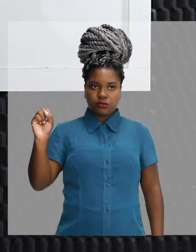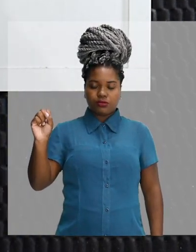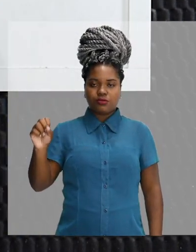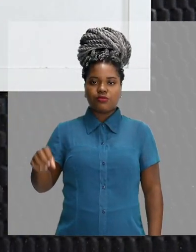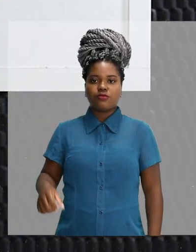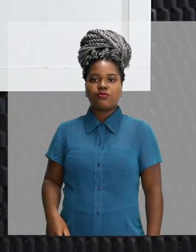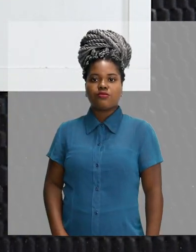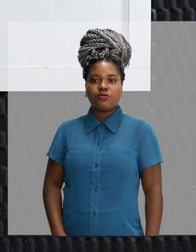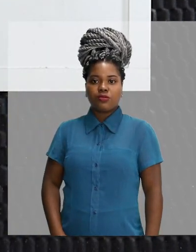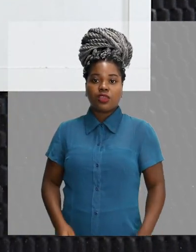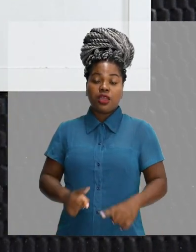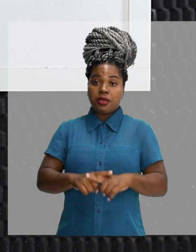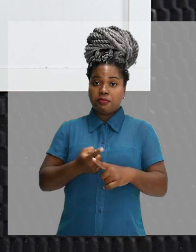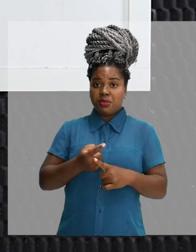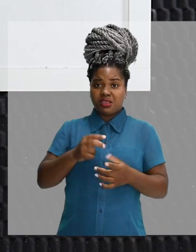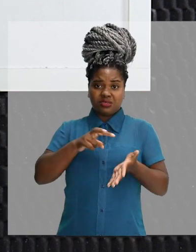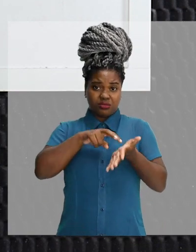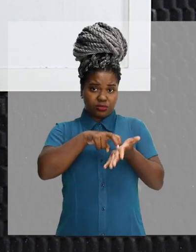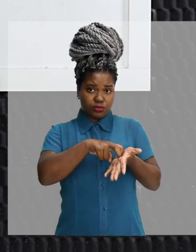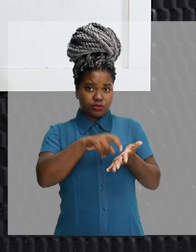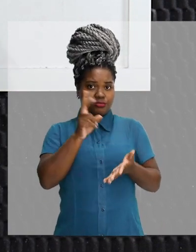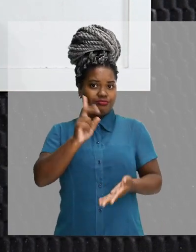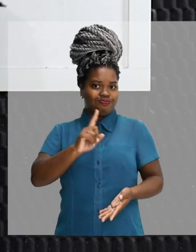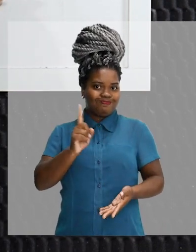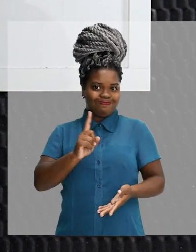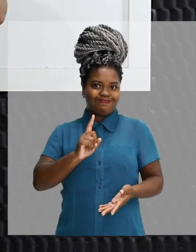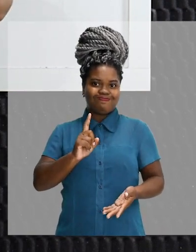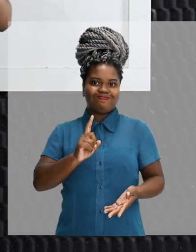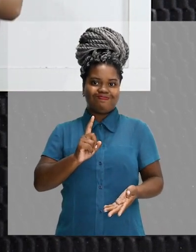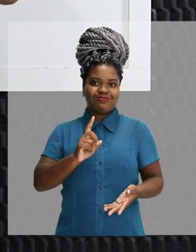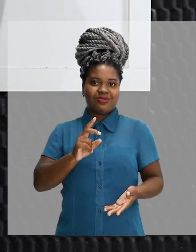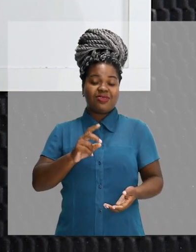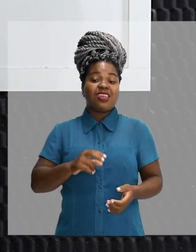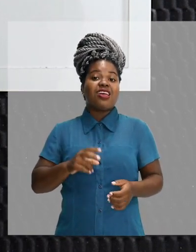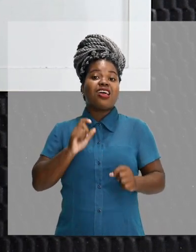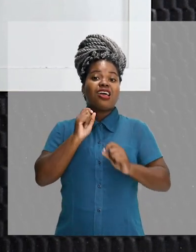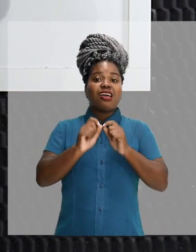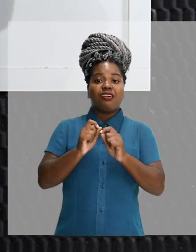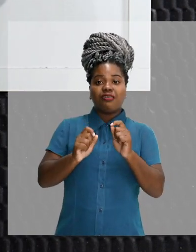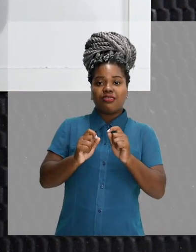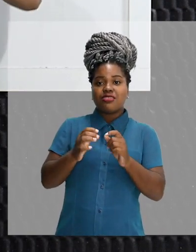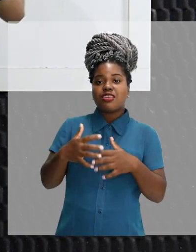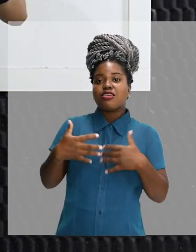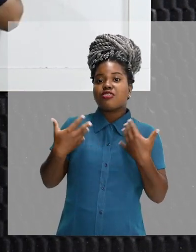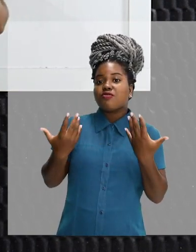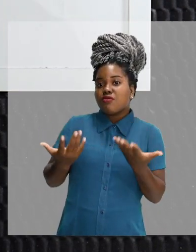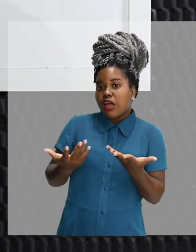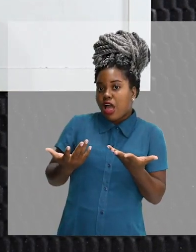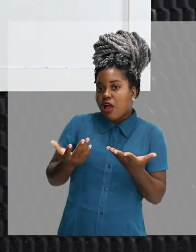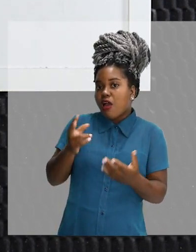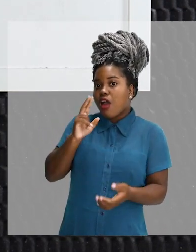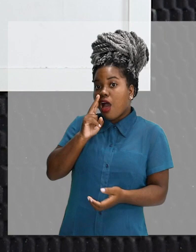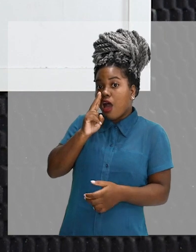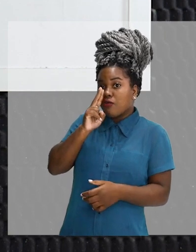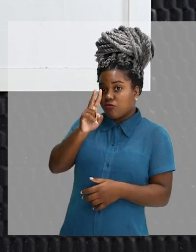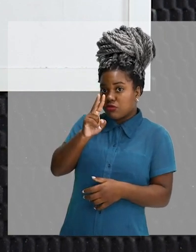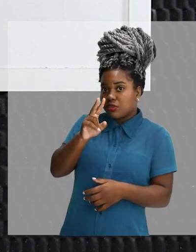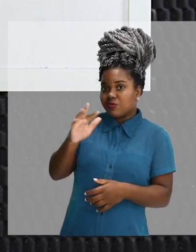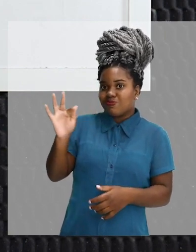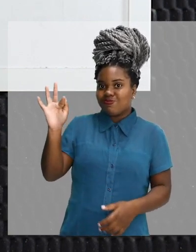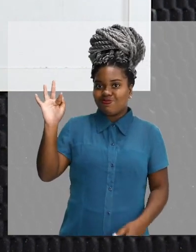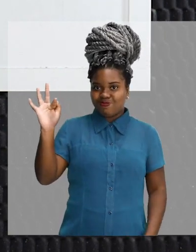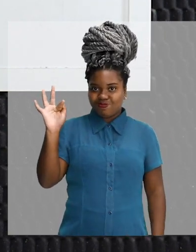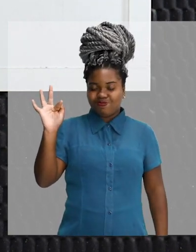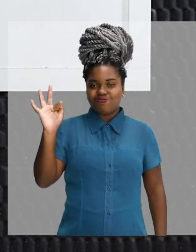Okay? Mas não é o impulso que a gente quer saber. A gente quer saber qual é a força. Não